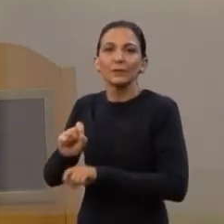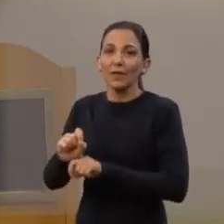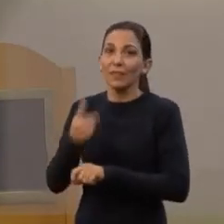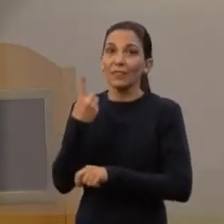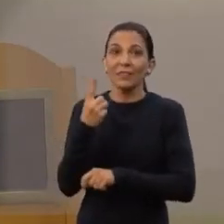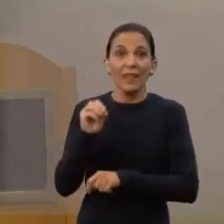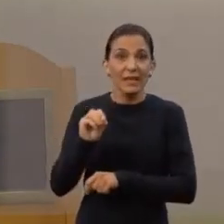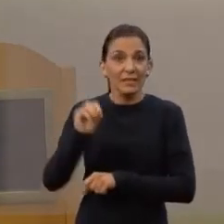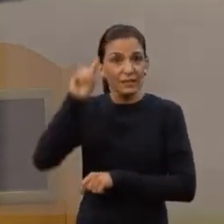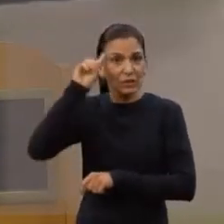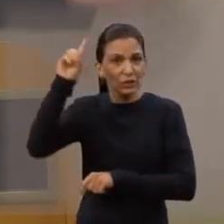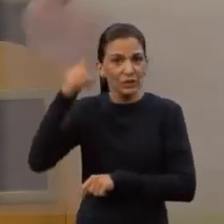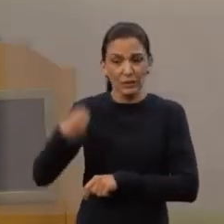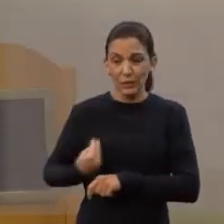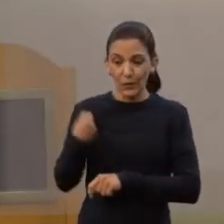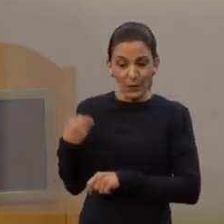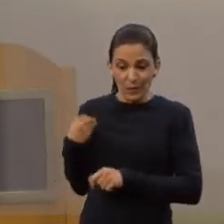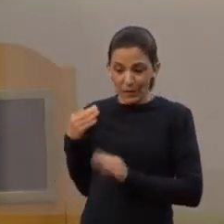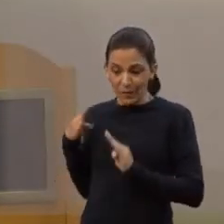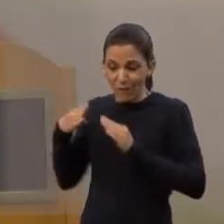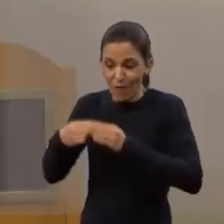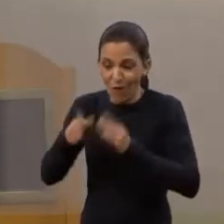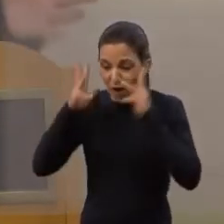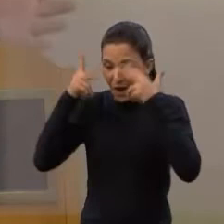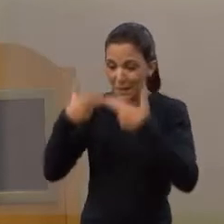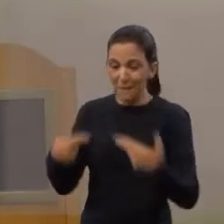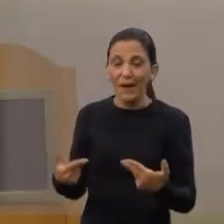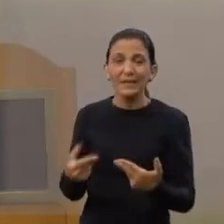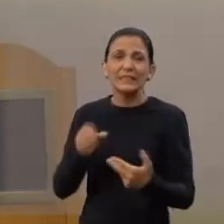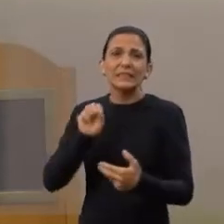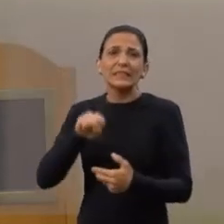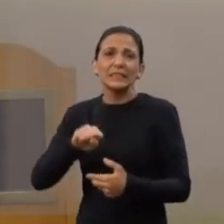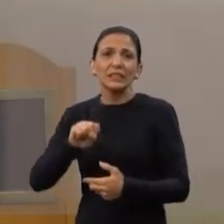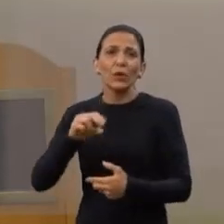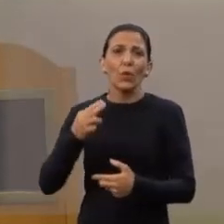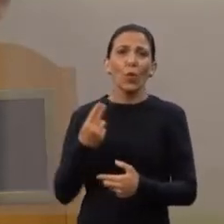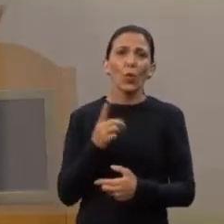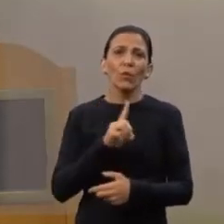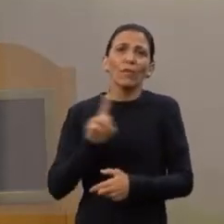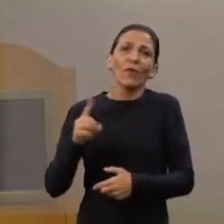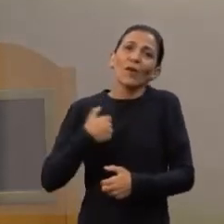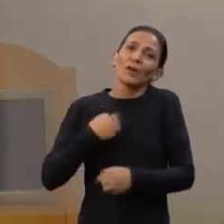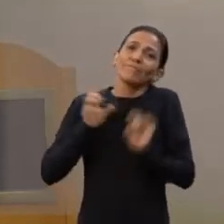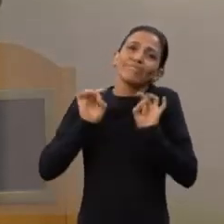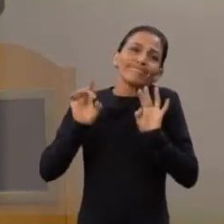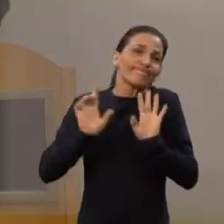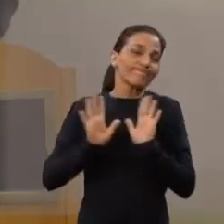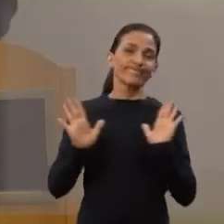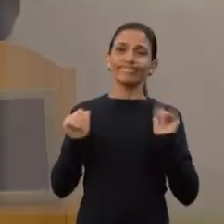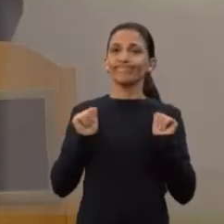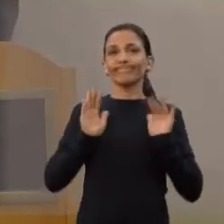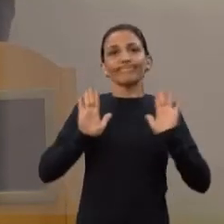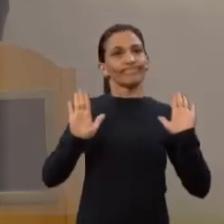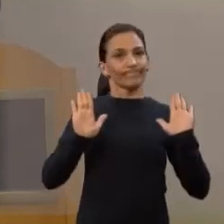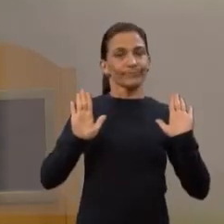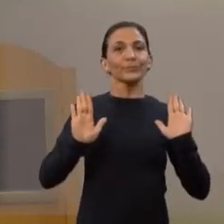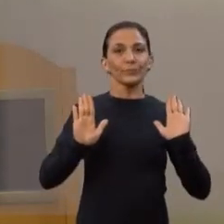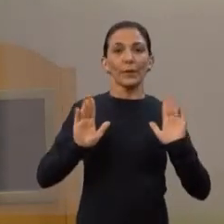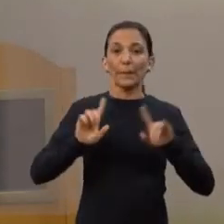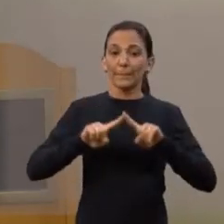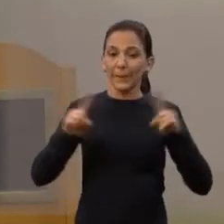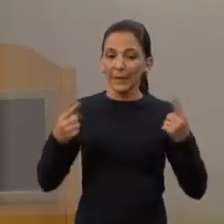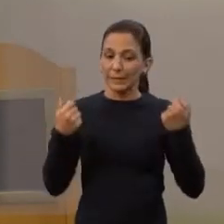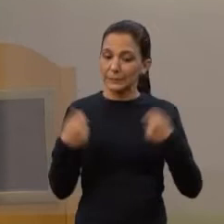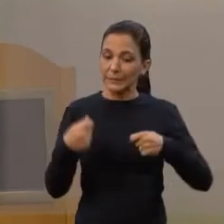dez dias as pessoas que criaram a vida inteira dizer sim ou não eu não sou eu especialista para Então se essa casa tem que devo usar eu